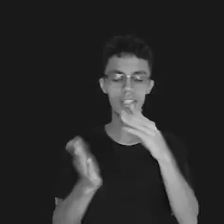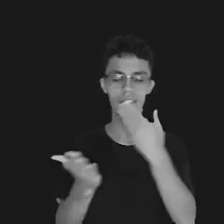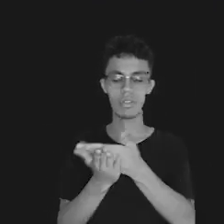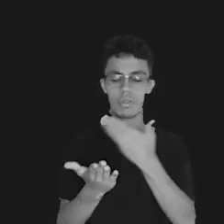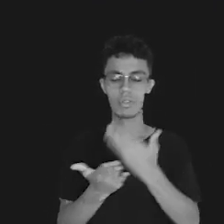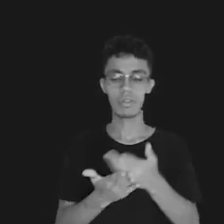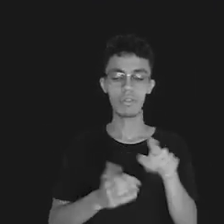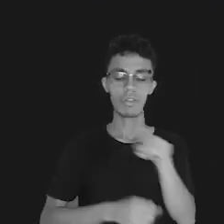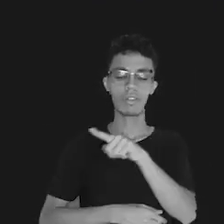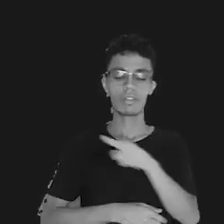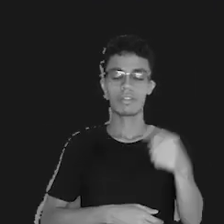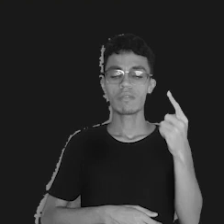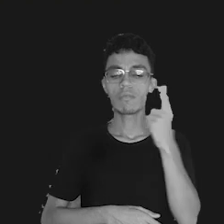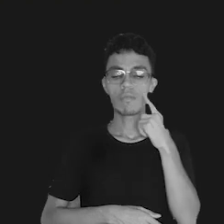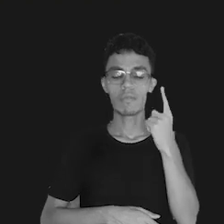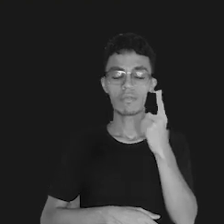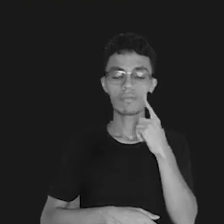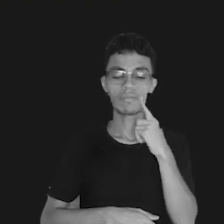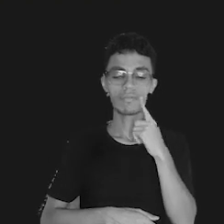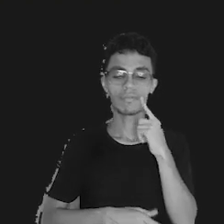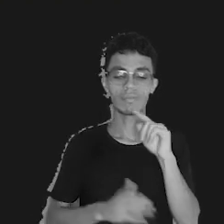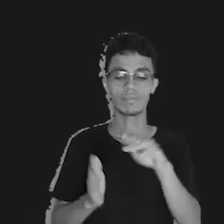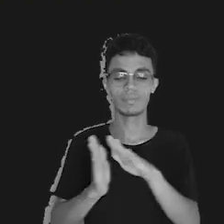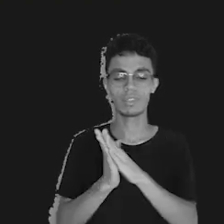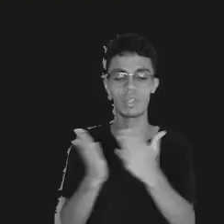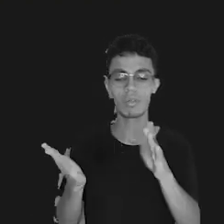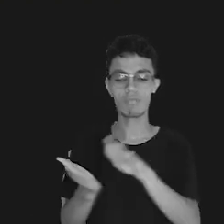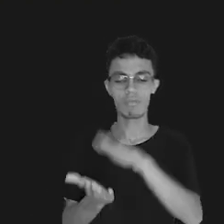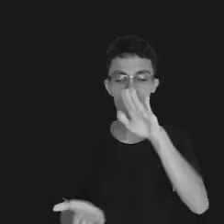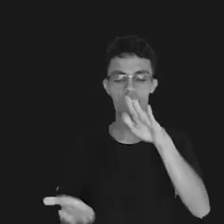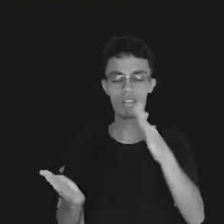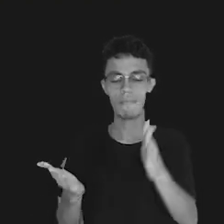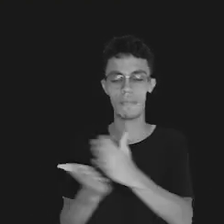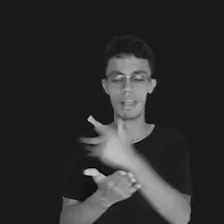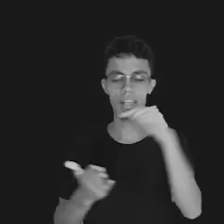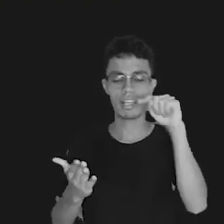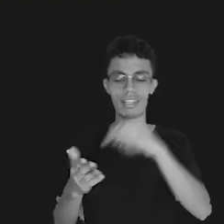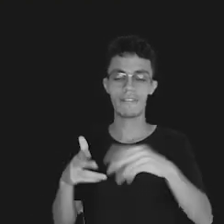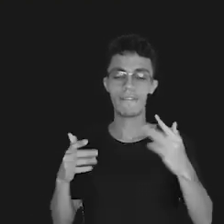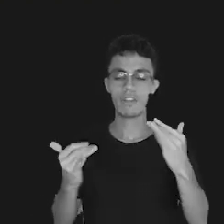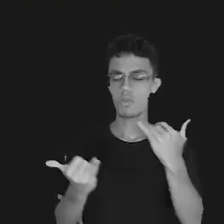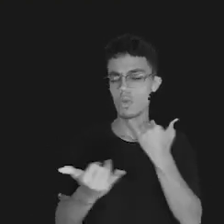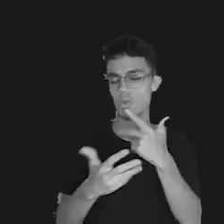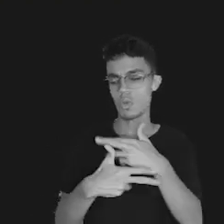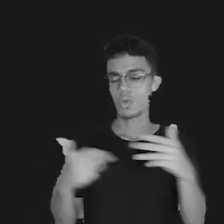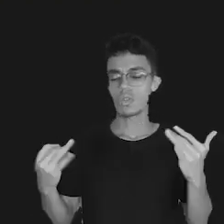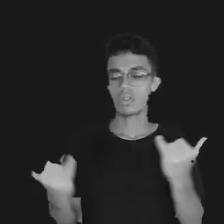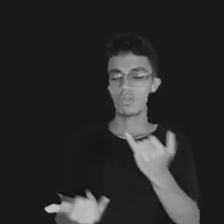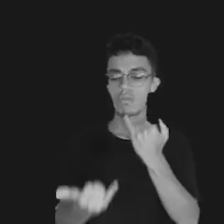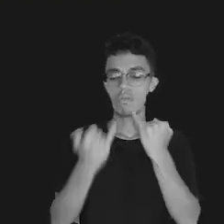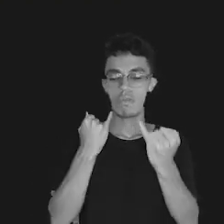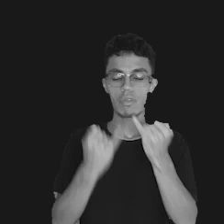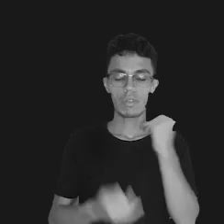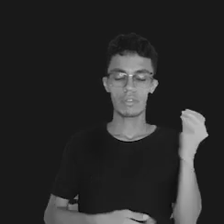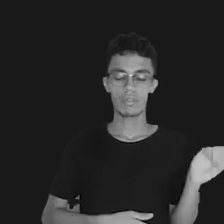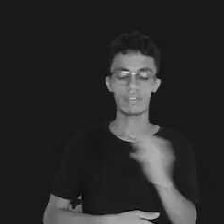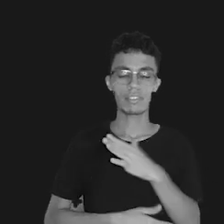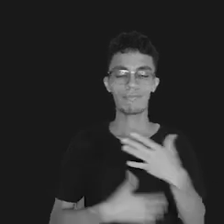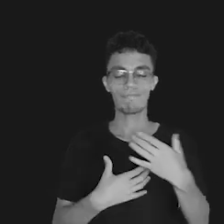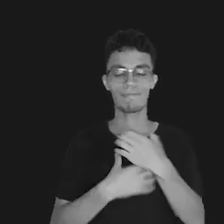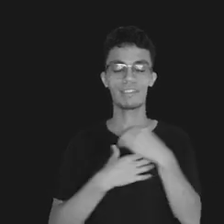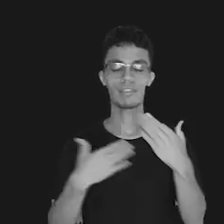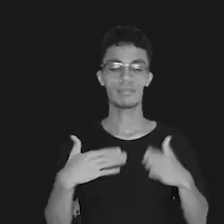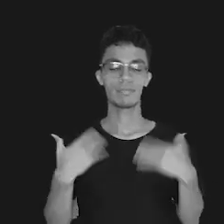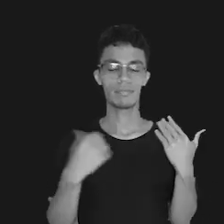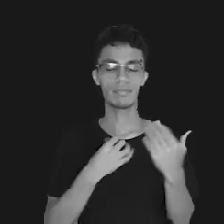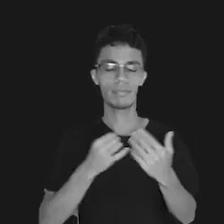achar sempre um volume grande artístico, assim, de novidades, né? Então, é incrível,